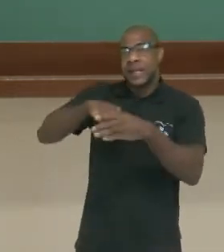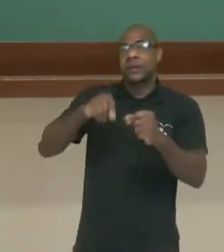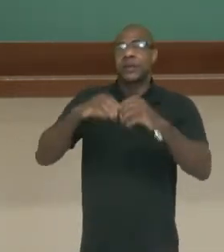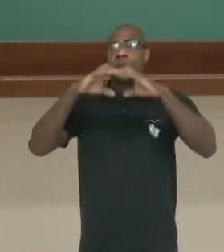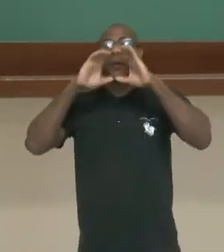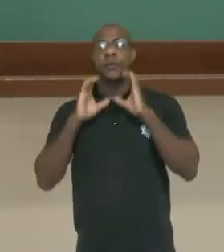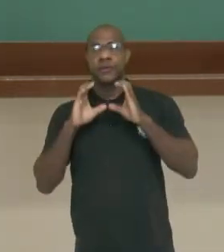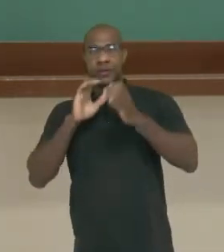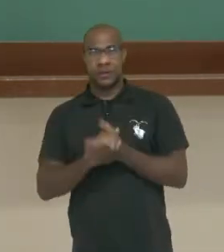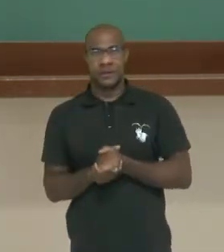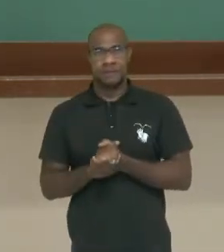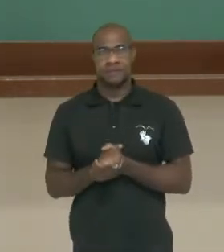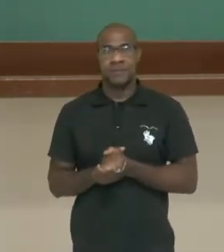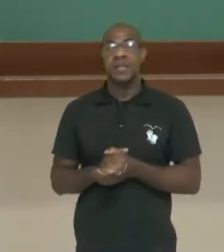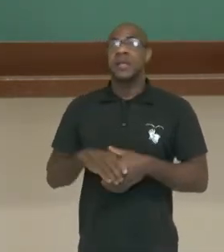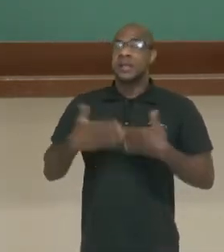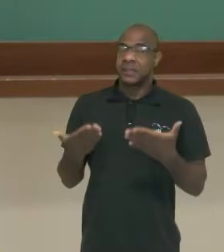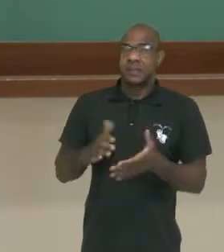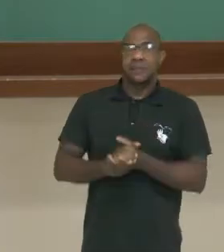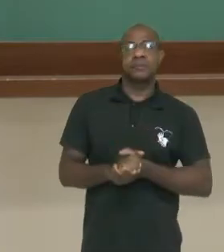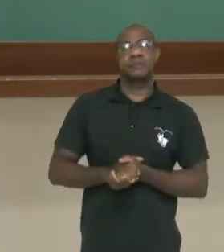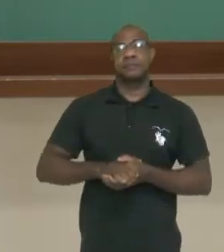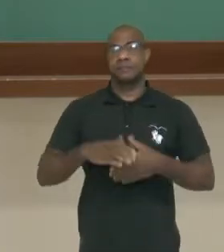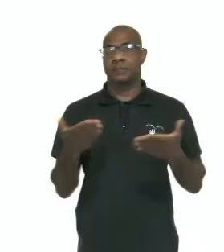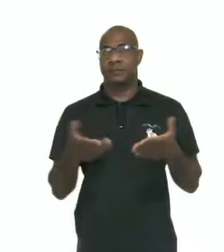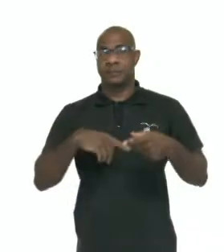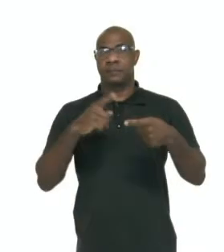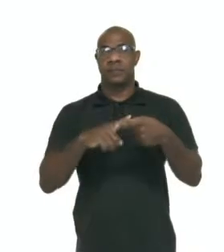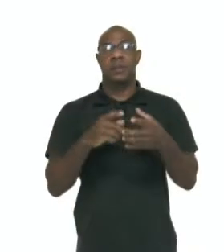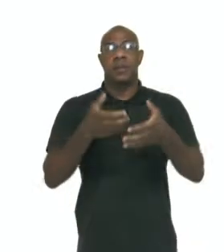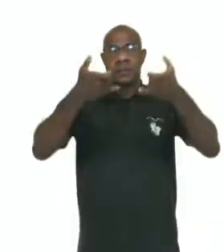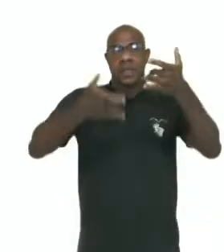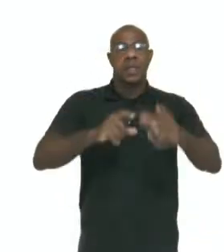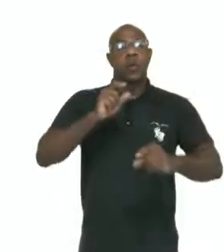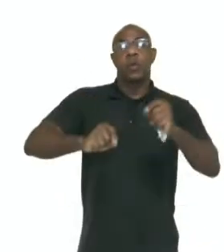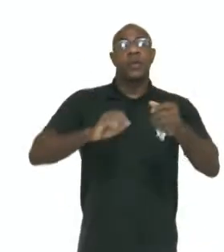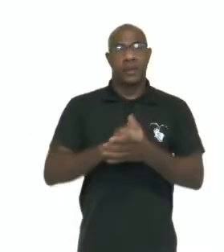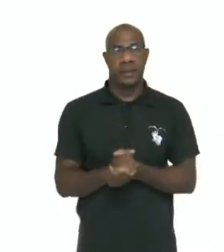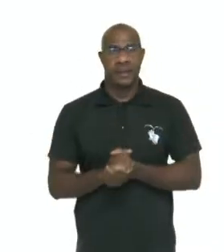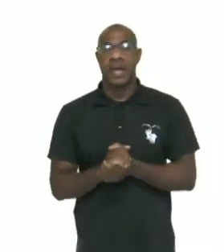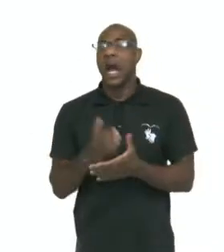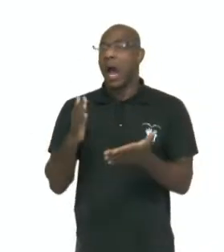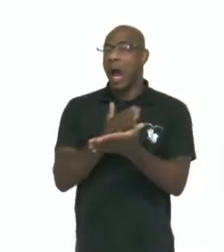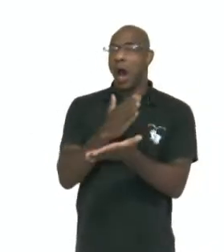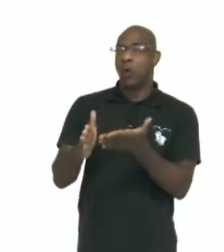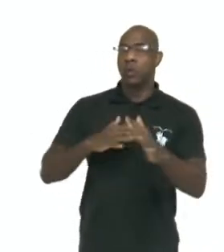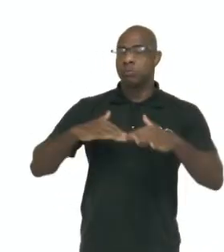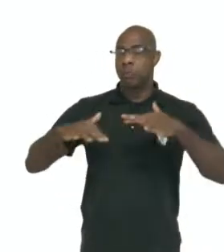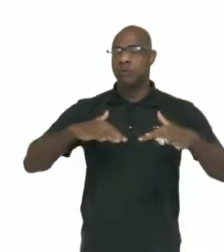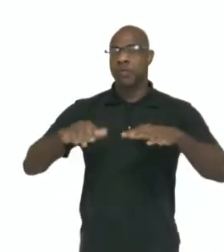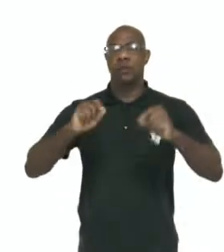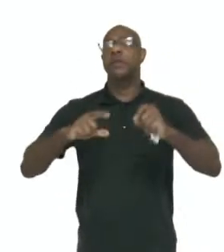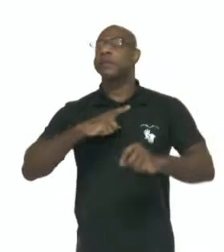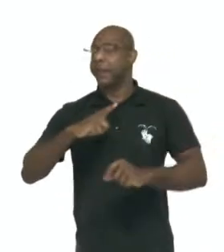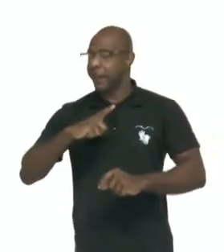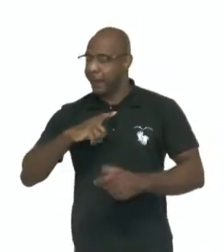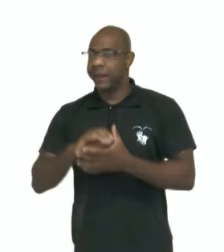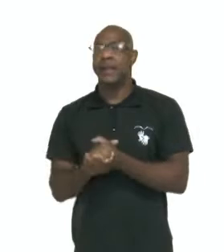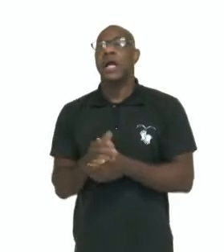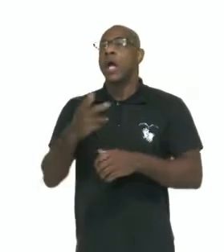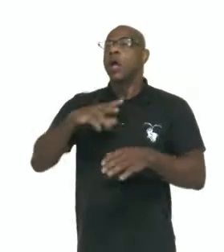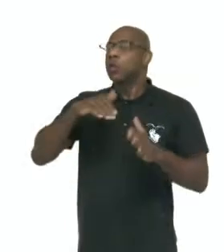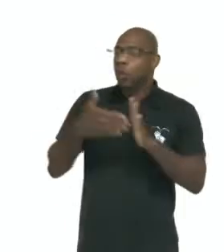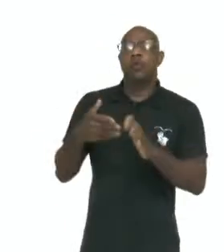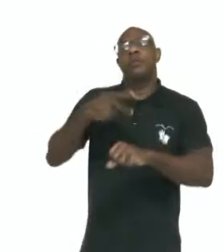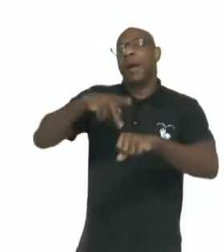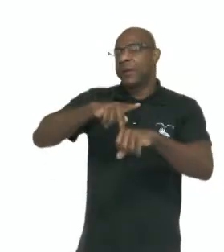país China. Sobre esse quesito, obviamente, partimos do pressuposto que alguns movimentos existem em todos os países